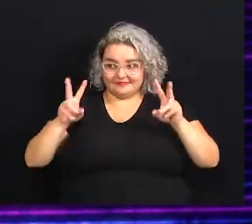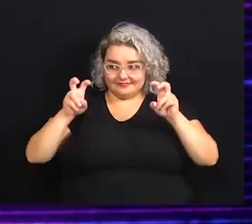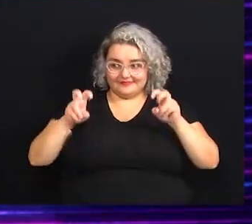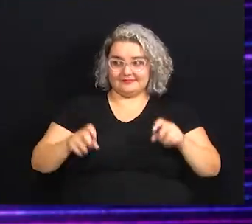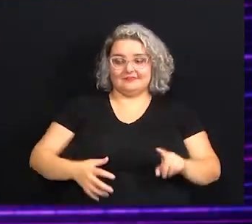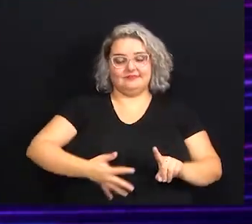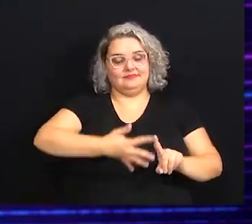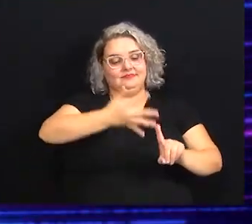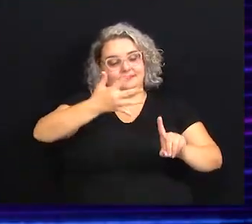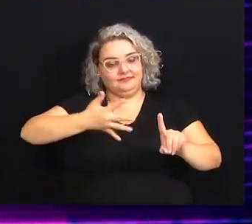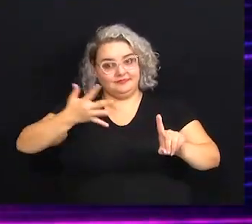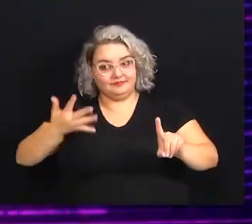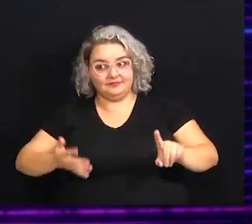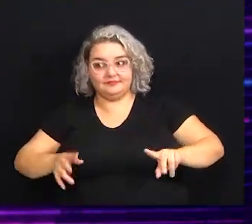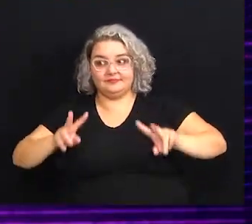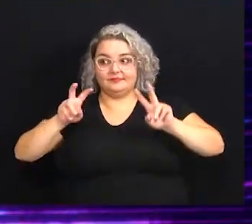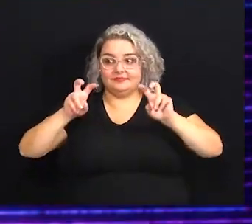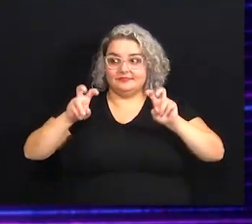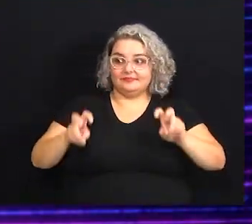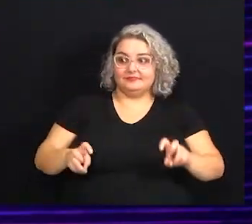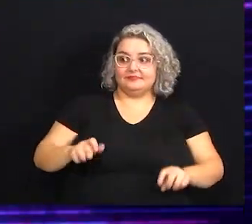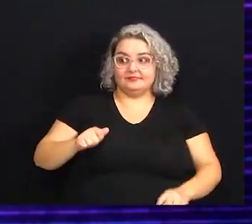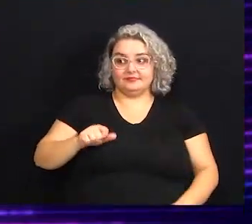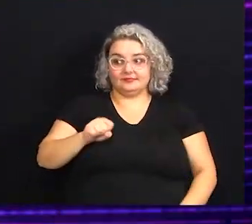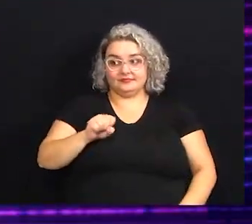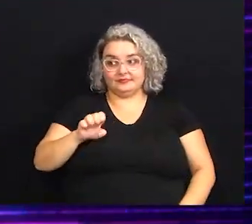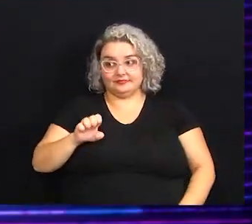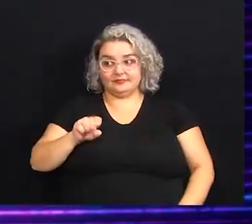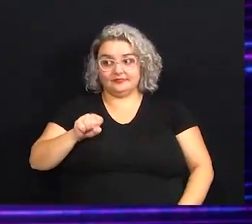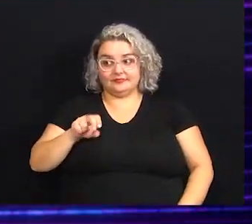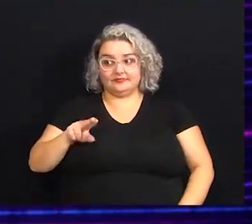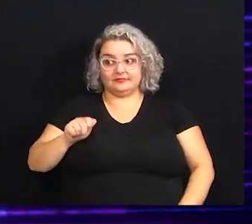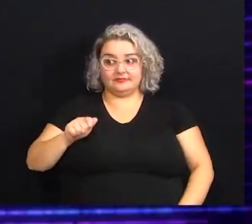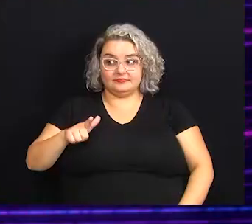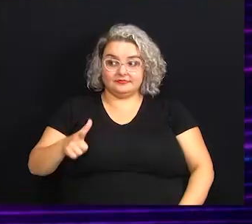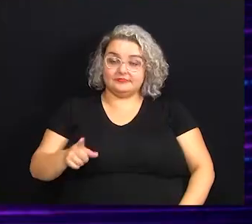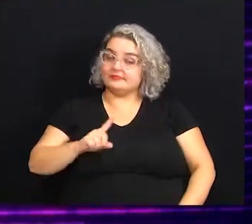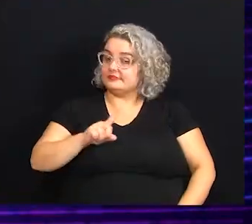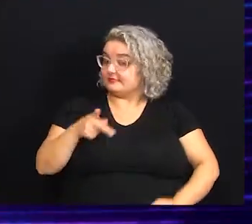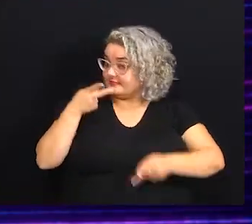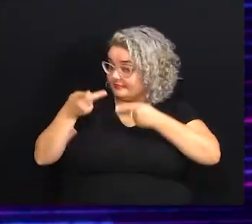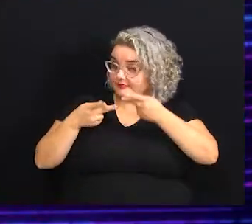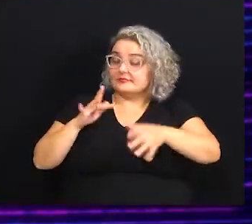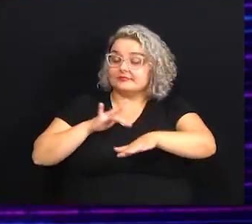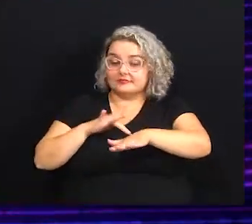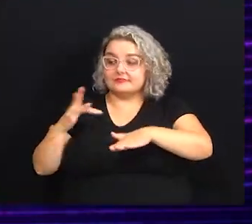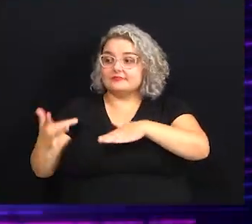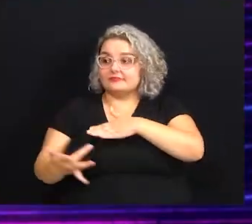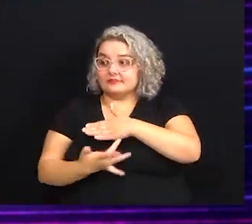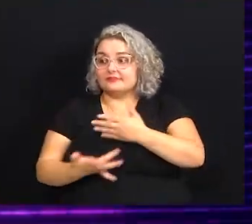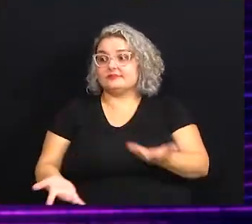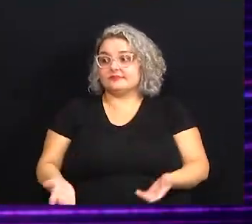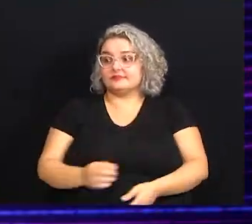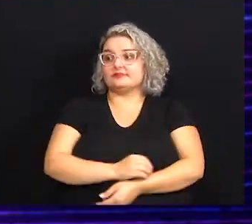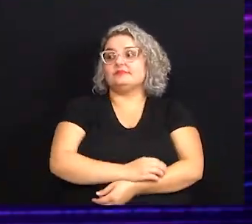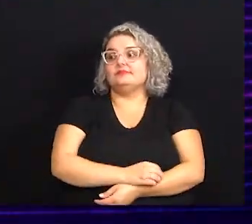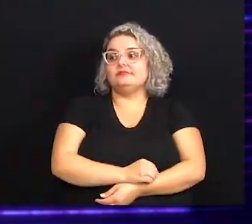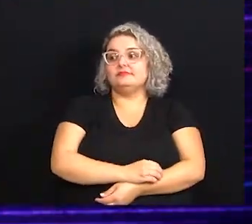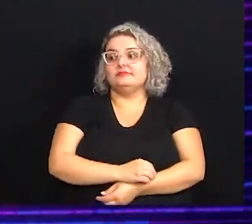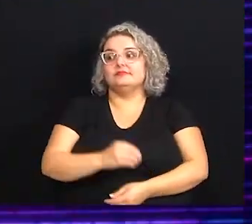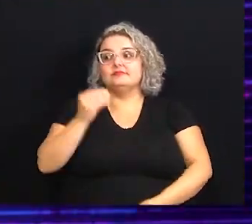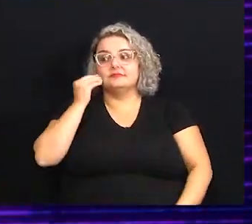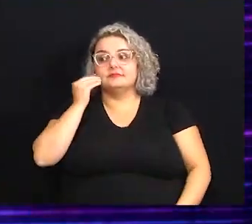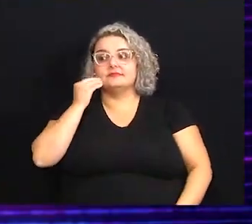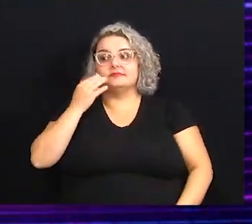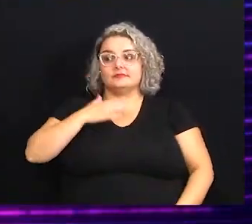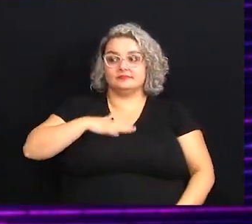temática LGBT, aborda a temática assexual, que não é uma coisa muito abordada pela mídia, e onde eu tentei aí trazer um